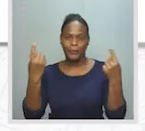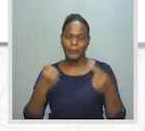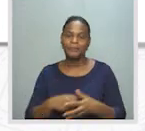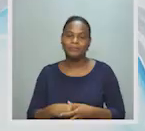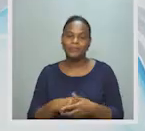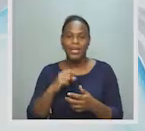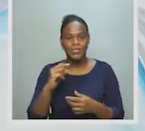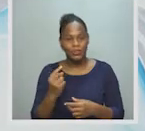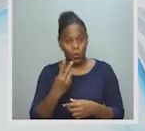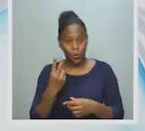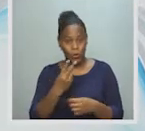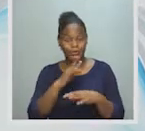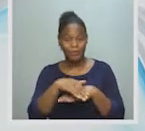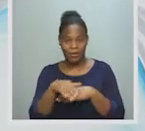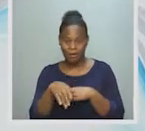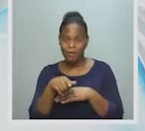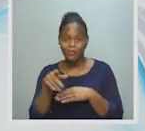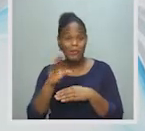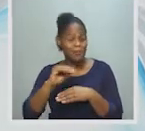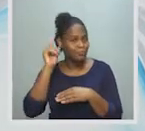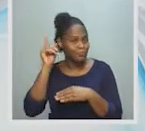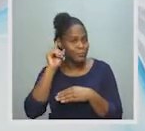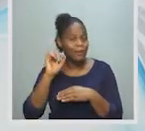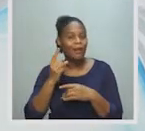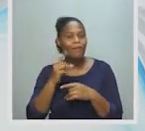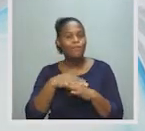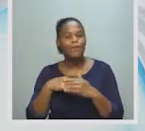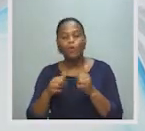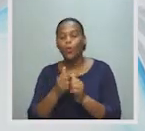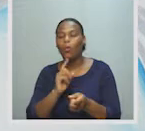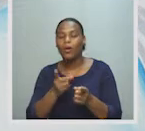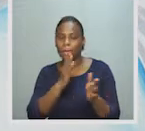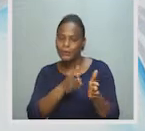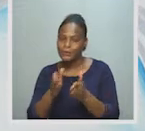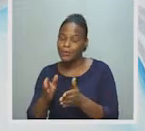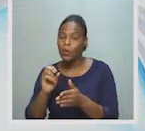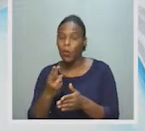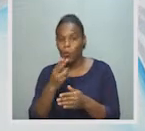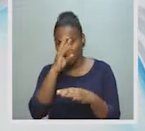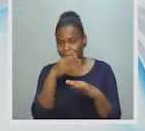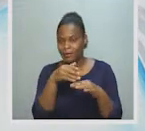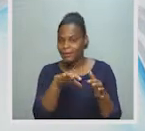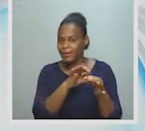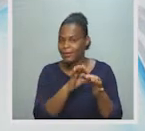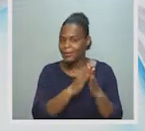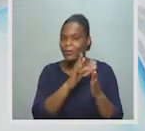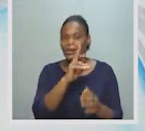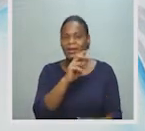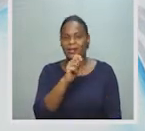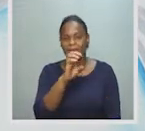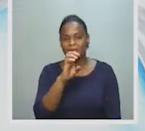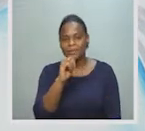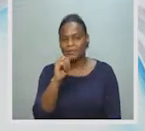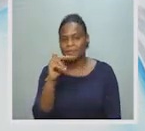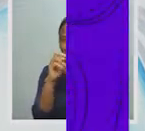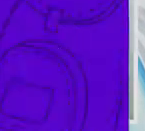pública. São dois fatores fundamentais que levaram ao processo ou fenômeno de